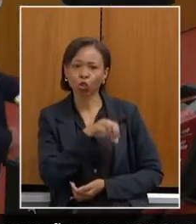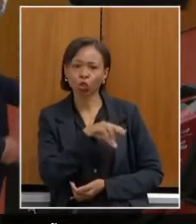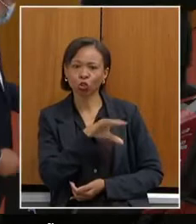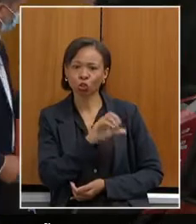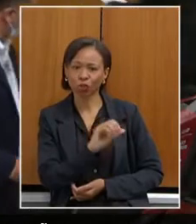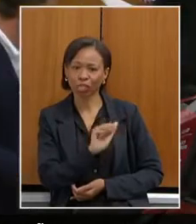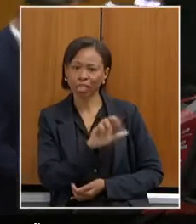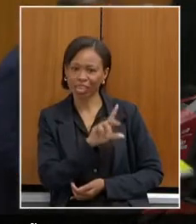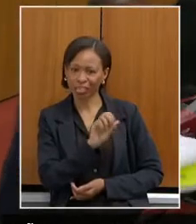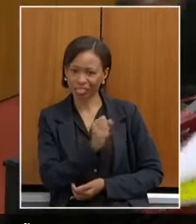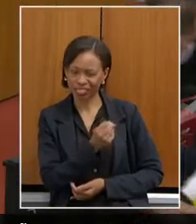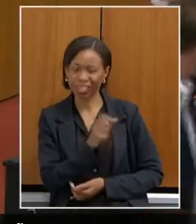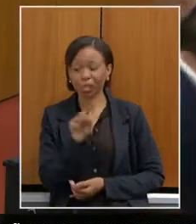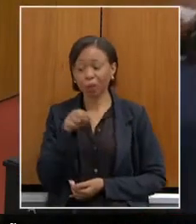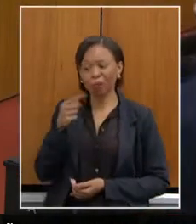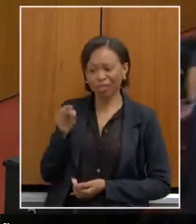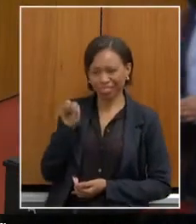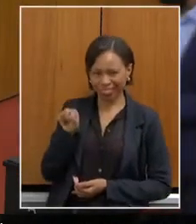excelência